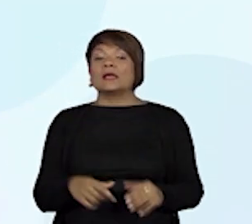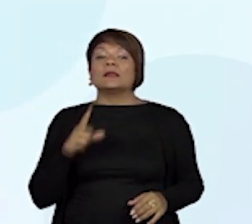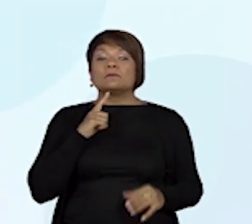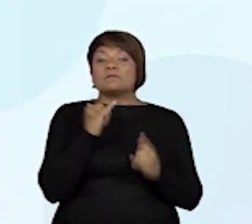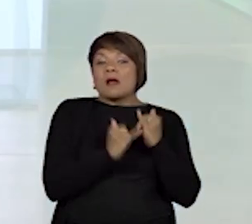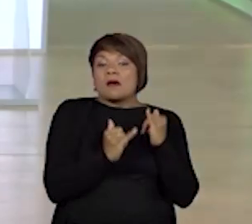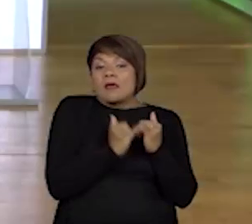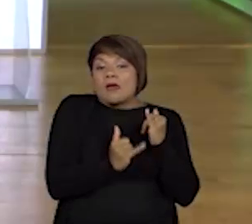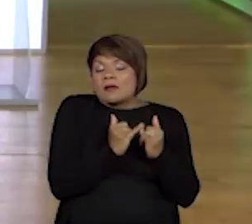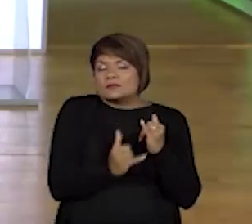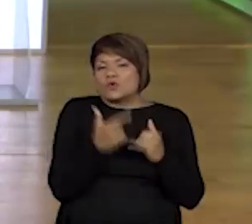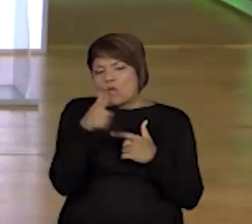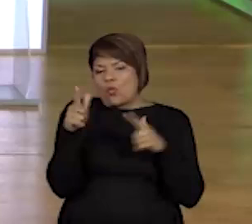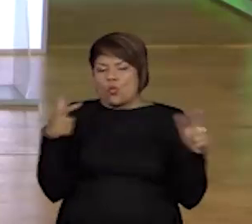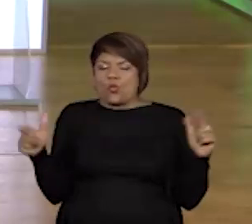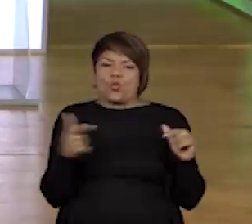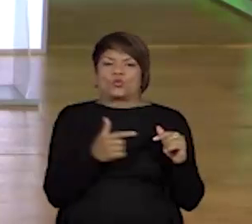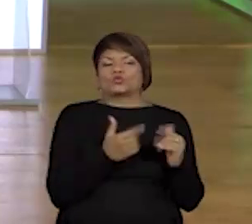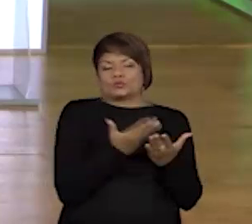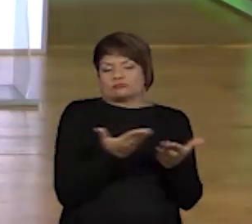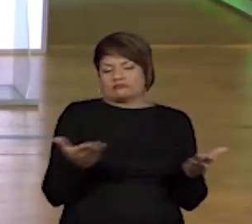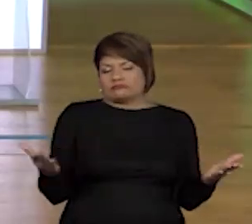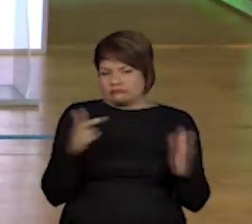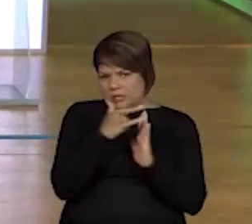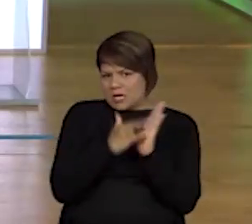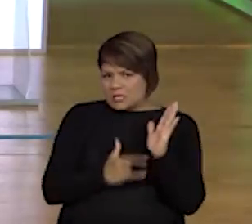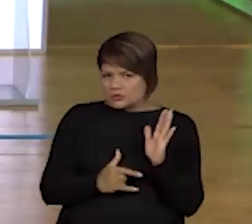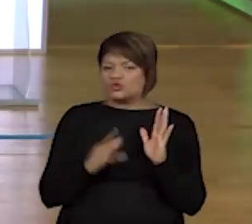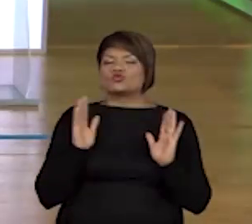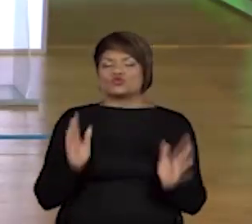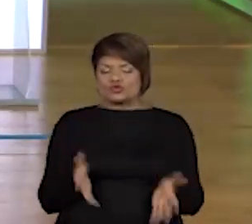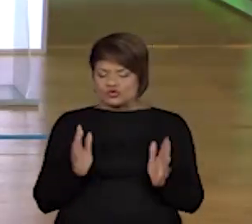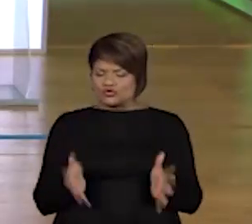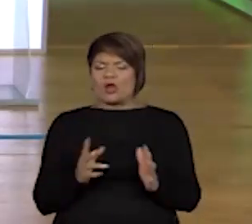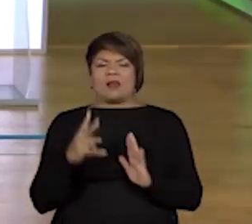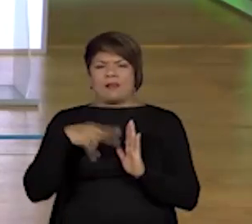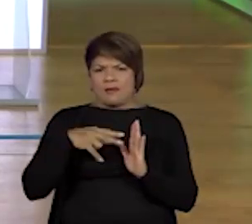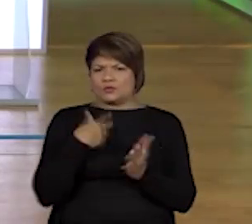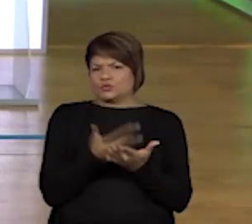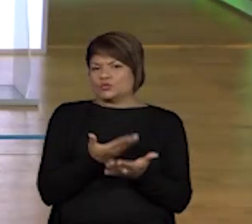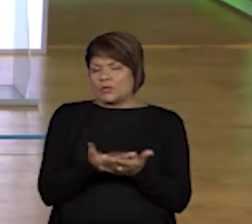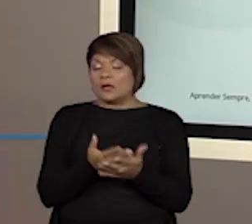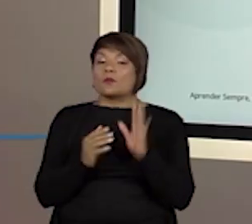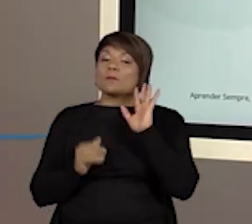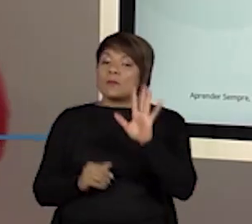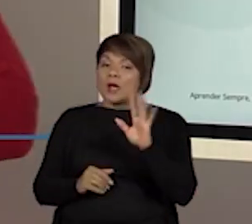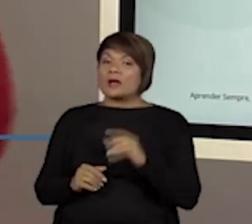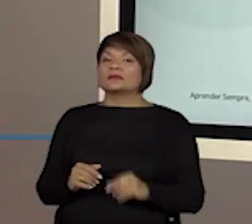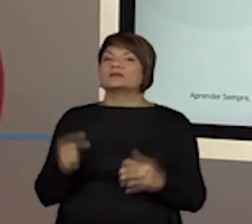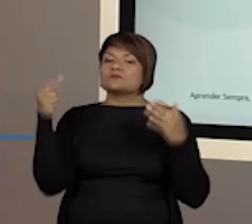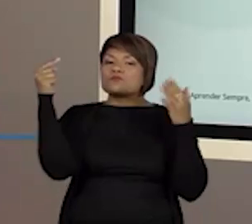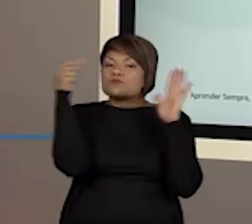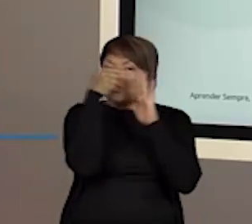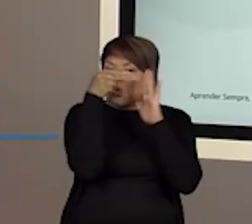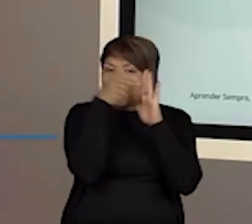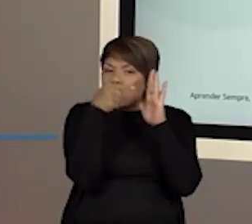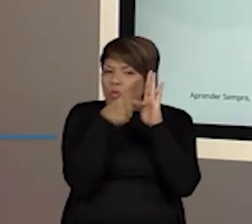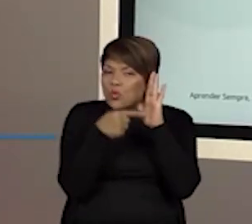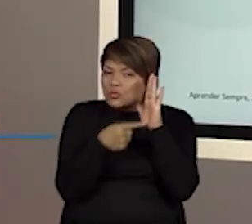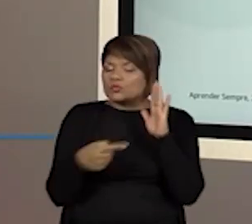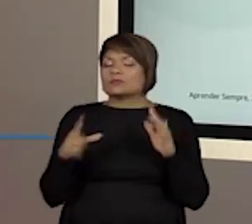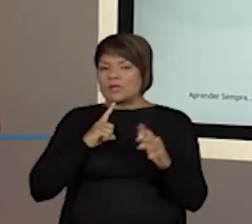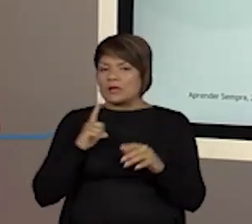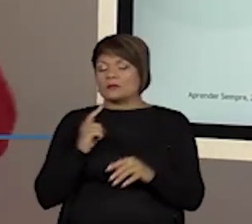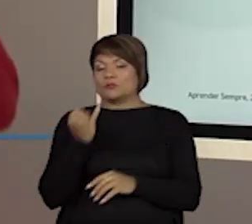outros textos de outros gêneros que vocês já estudaram, que vocês já leram, só que nós levantamos pontos muito importantes,